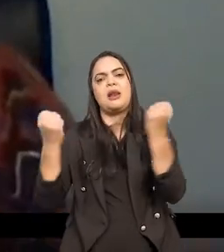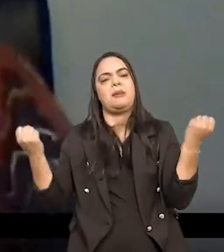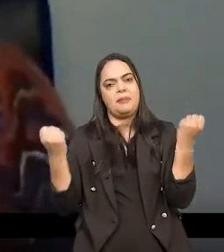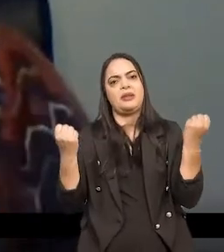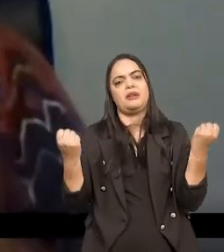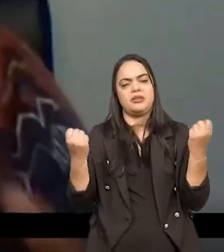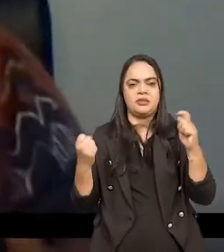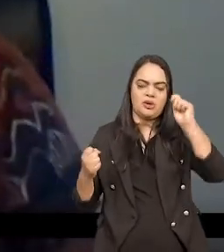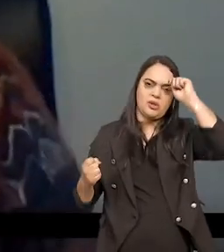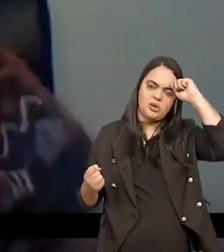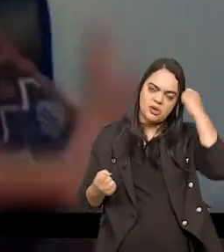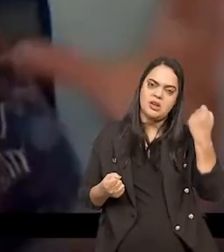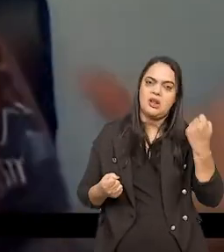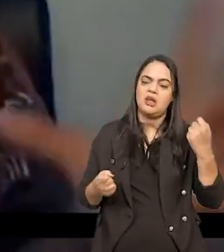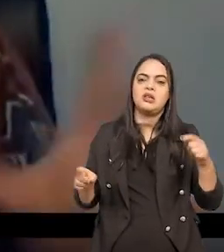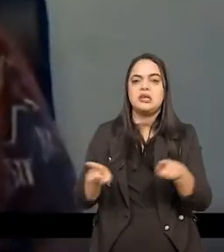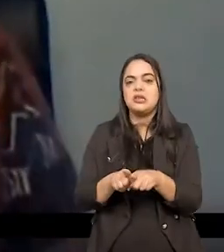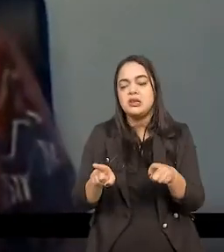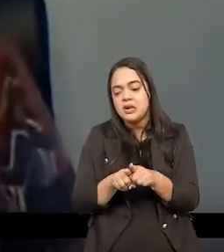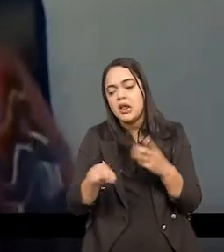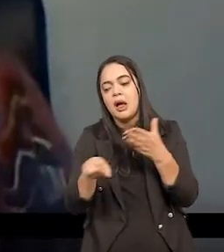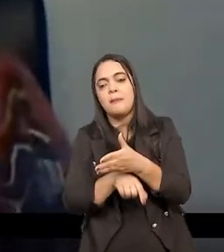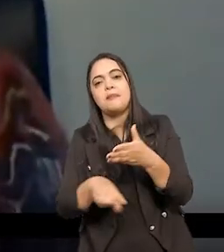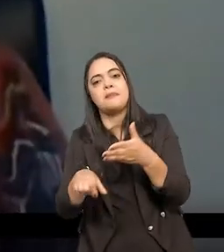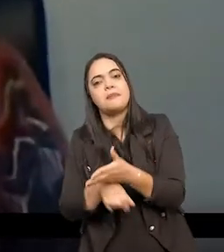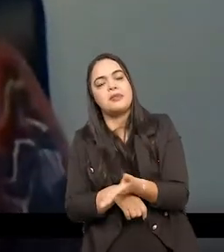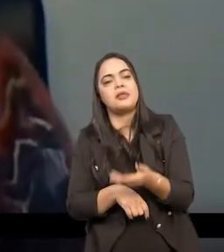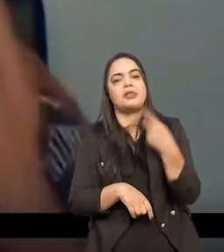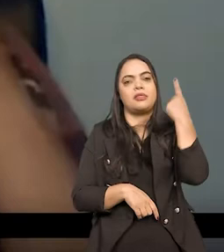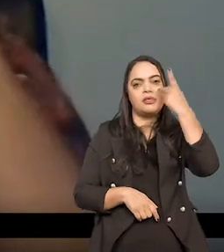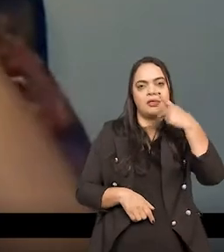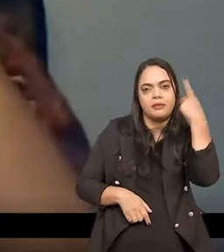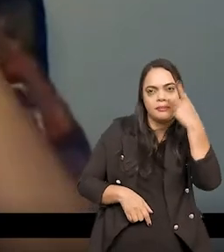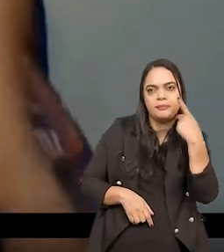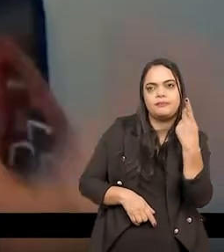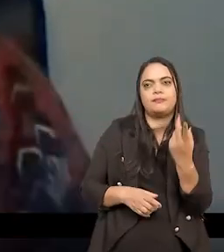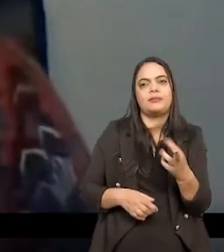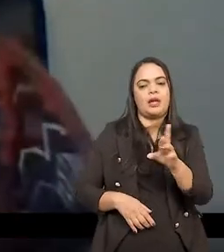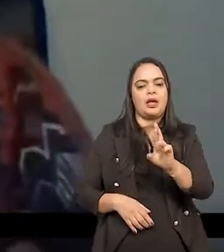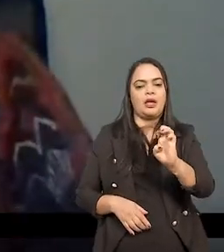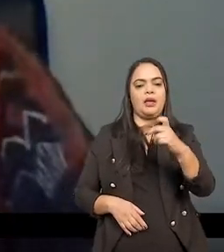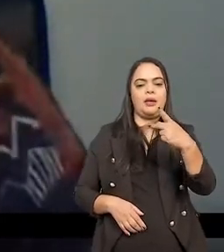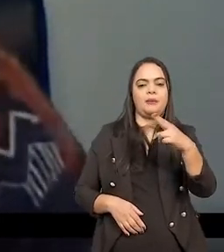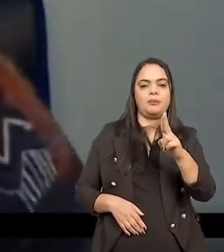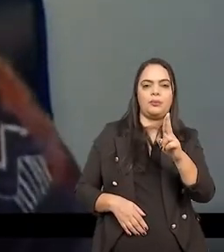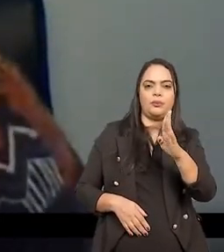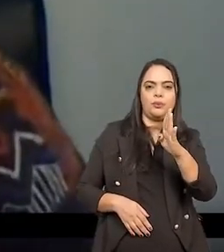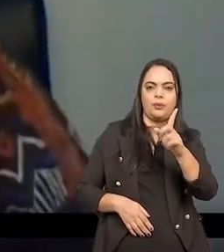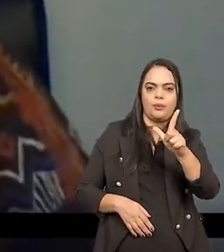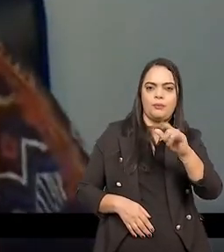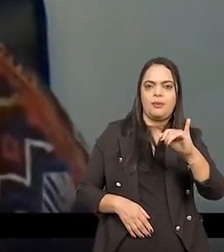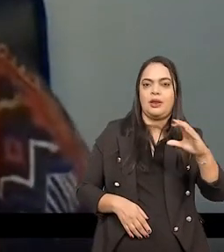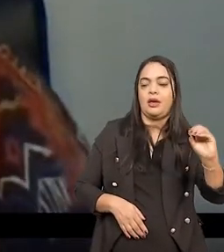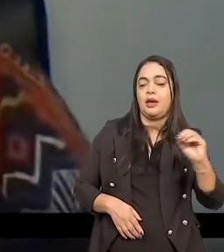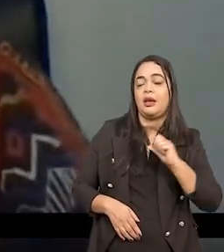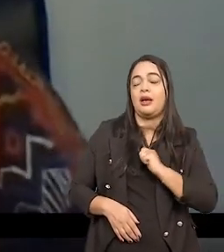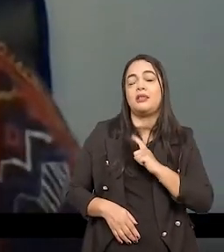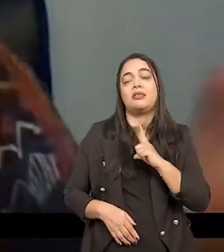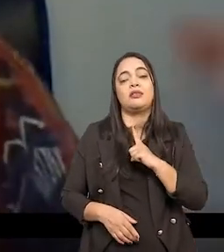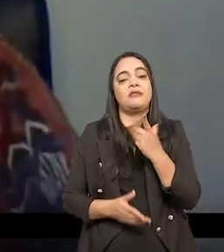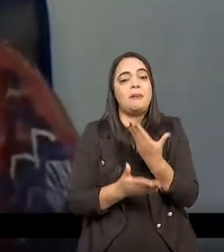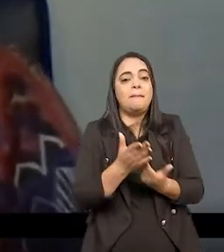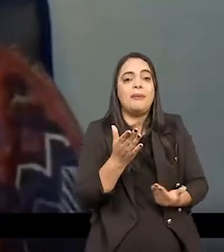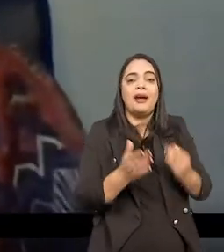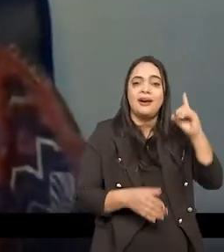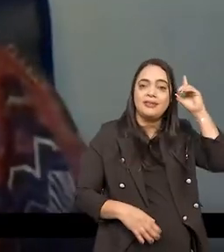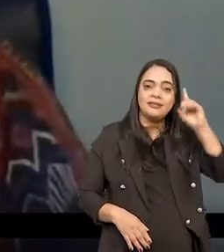negra e de participação política, como a República acaba, de alguma maneira, trazendo alguns retrocessos, talvez, né? Não